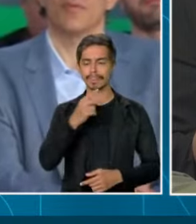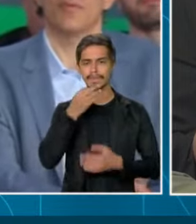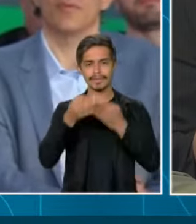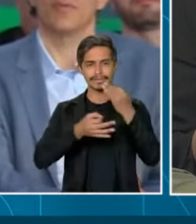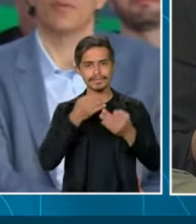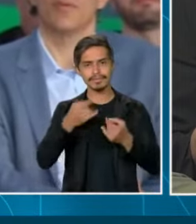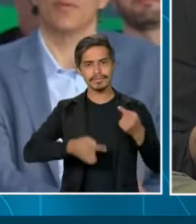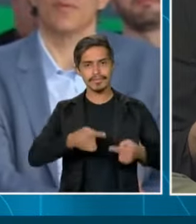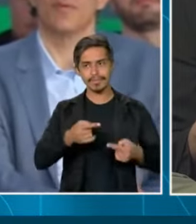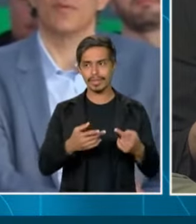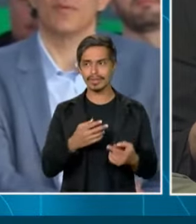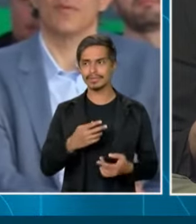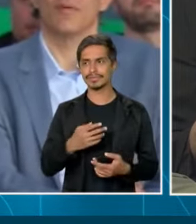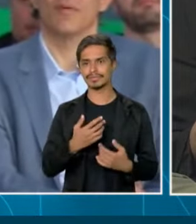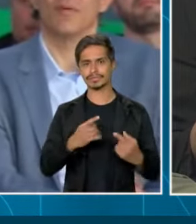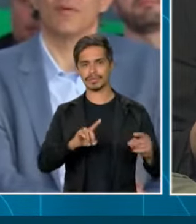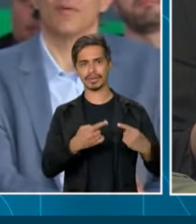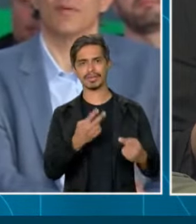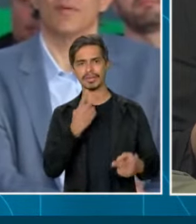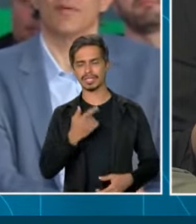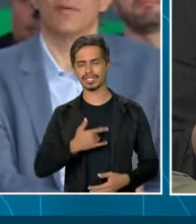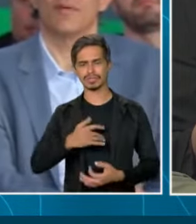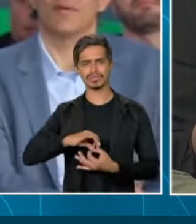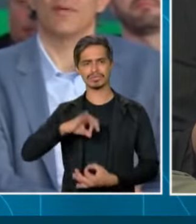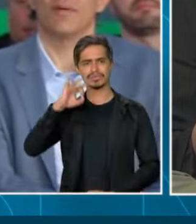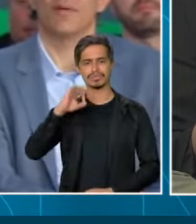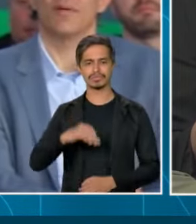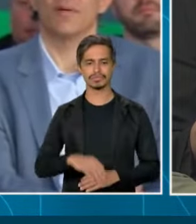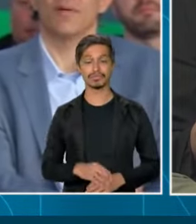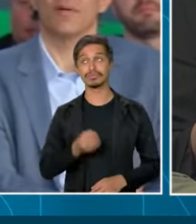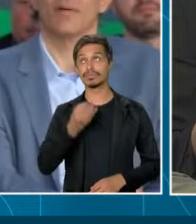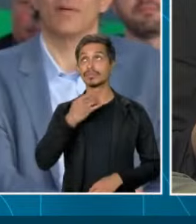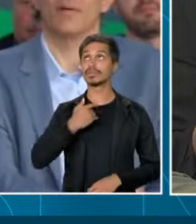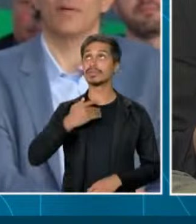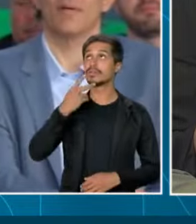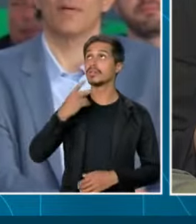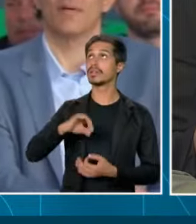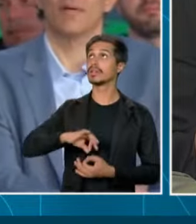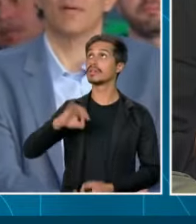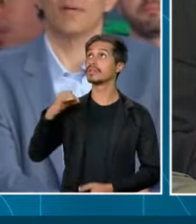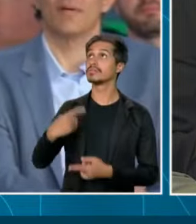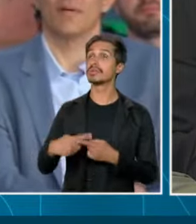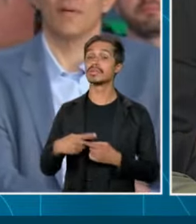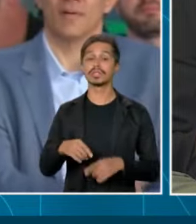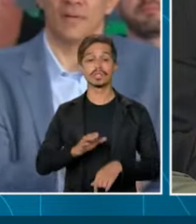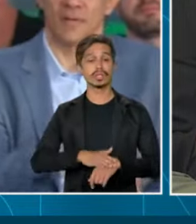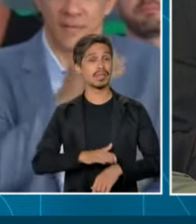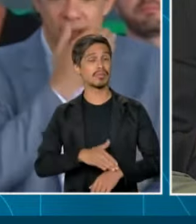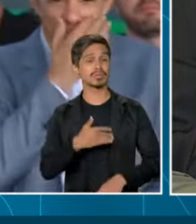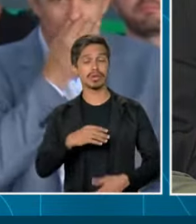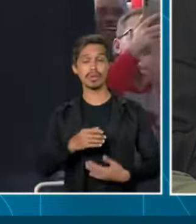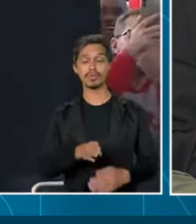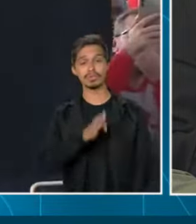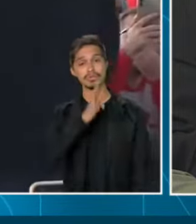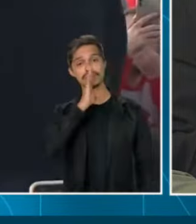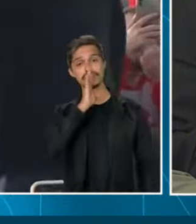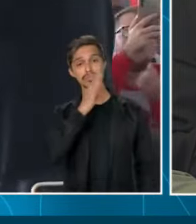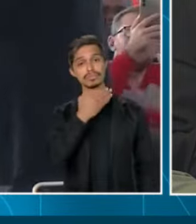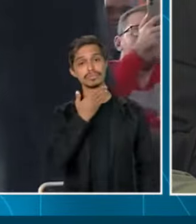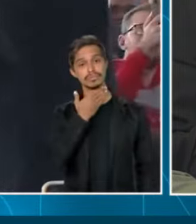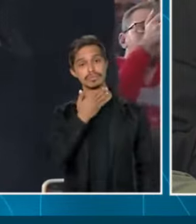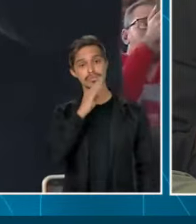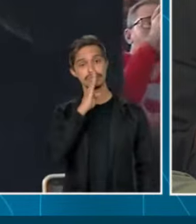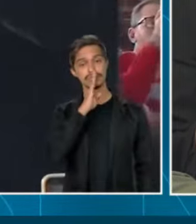né? Pergunta-se qual é a área mais preocupante do Brasil. Economia. Exatamente, no início do ano, 31%